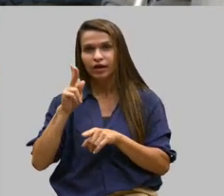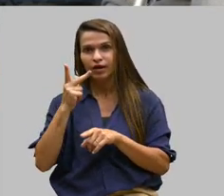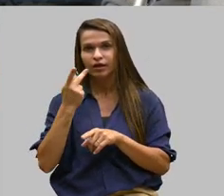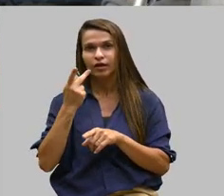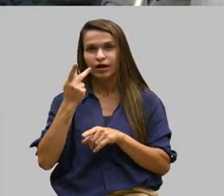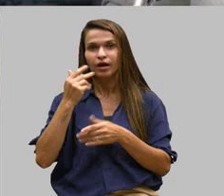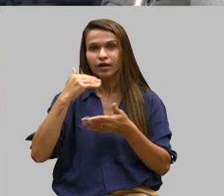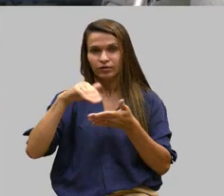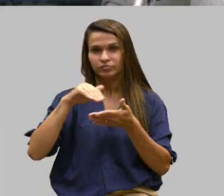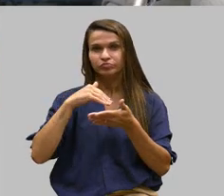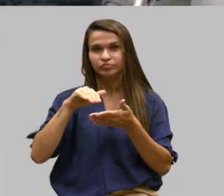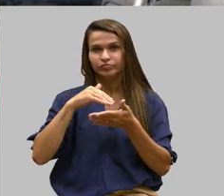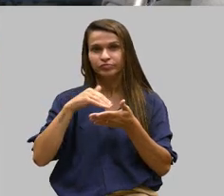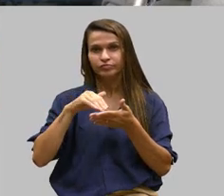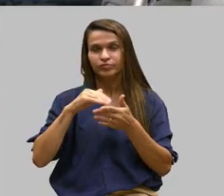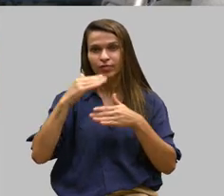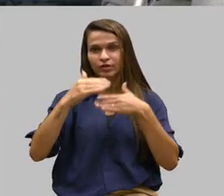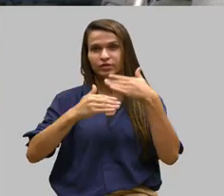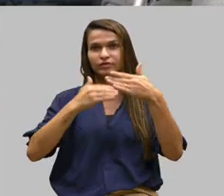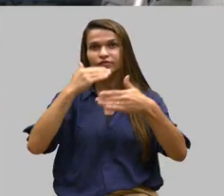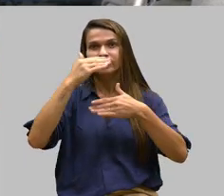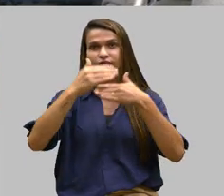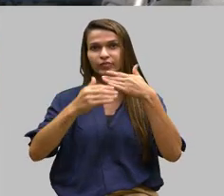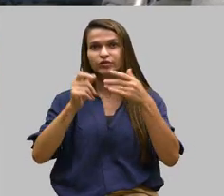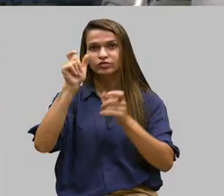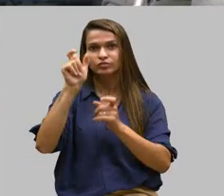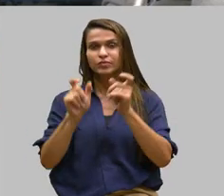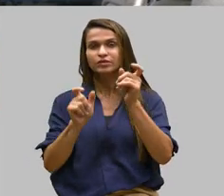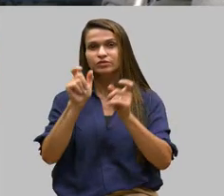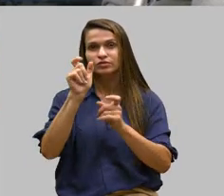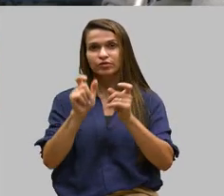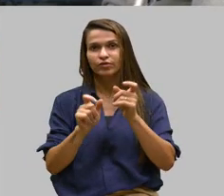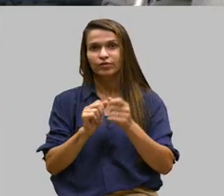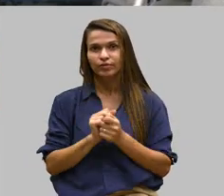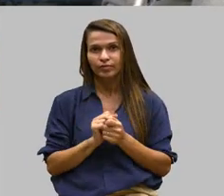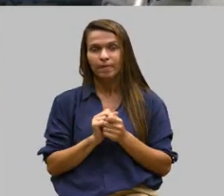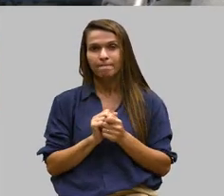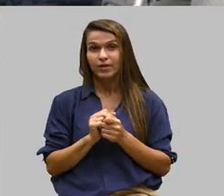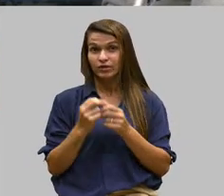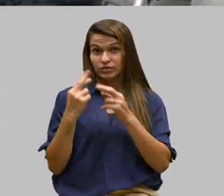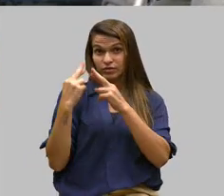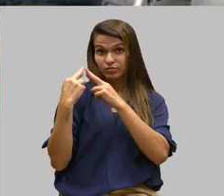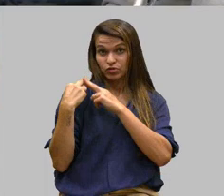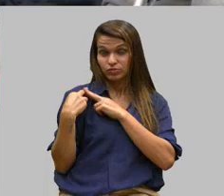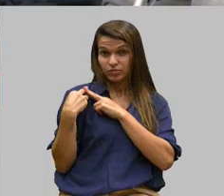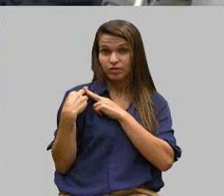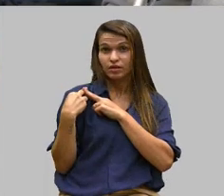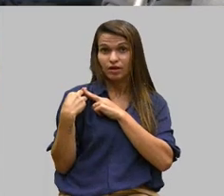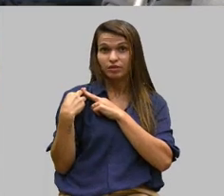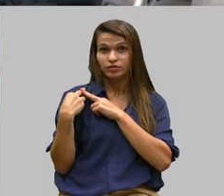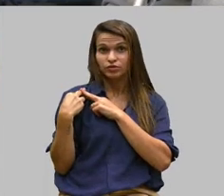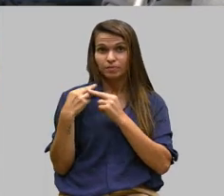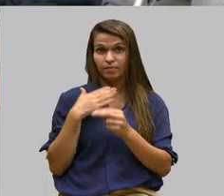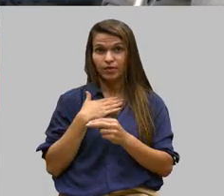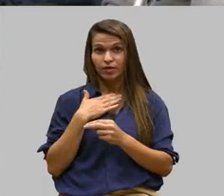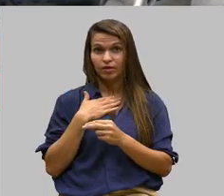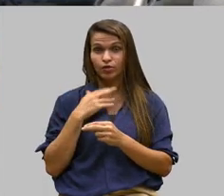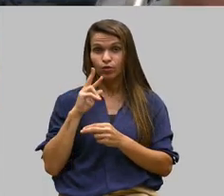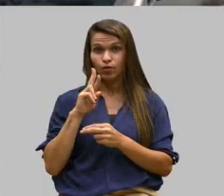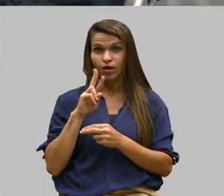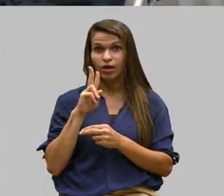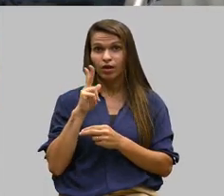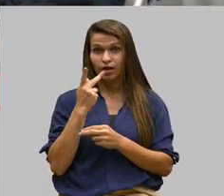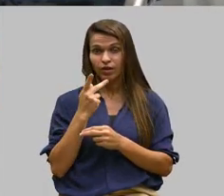treinamento e desenvolvimento de pessoas minhas responsabilidades no RH